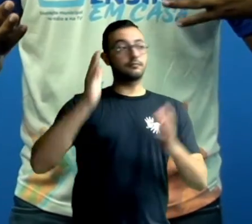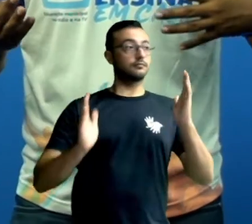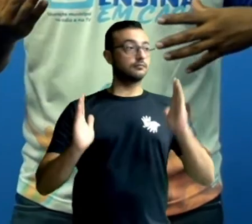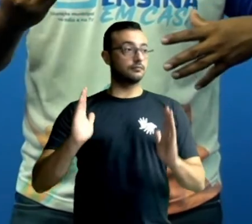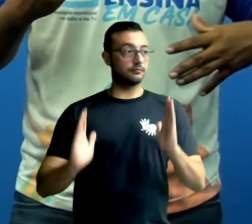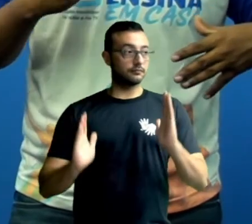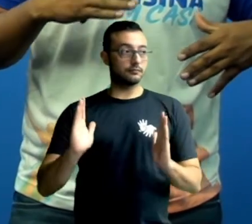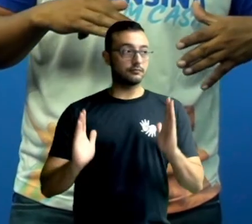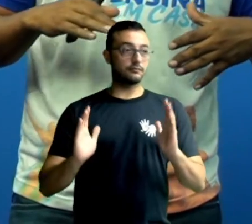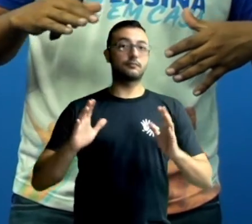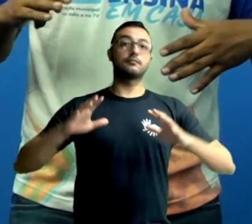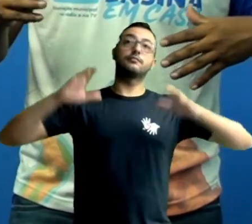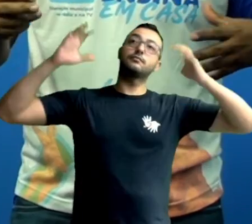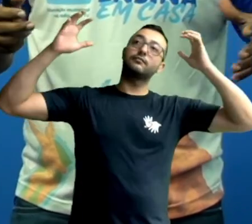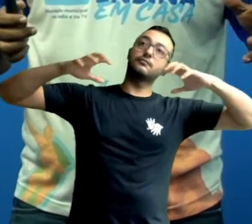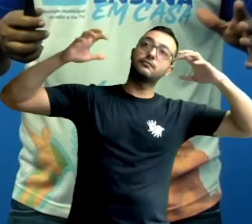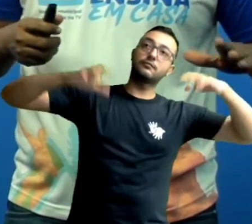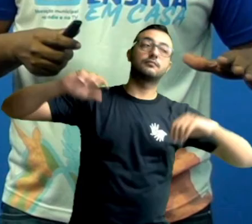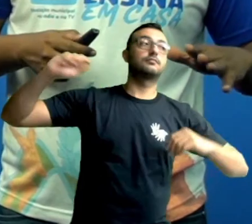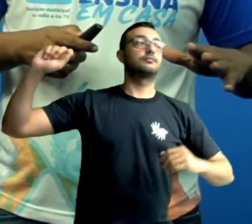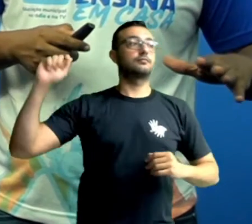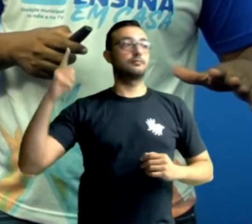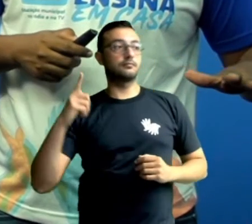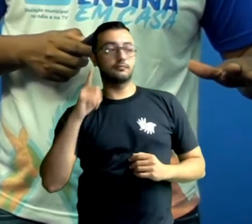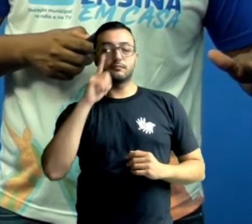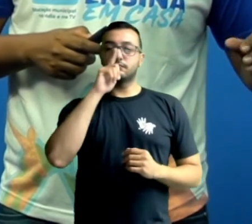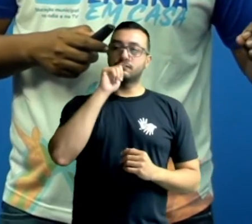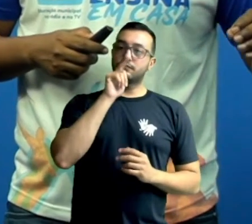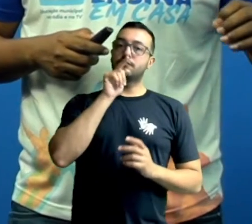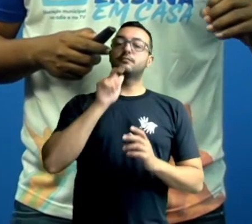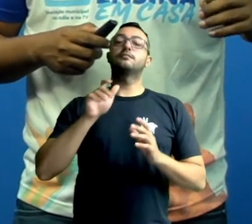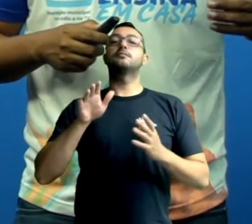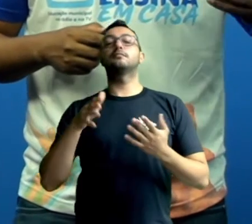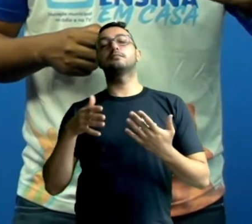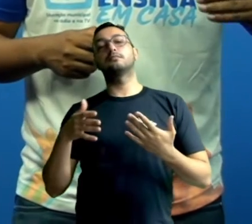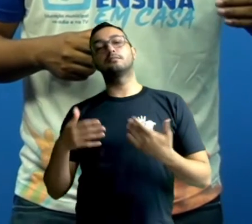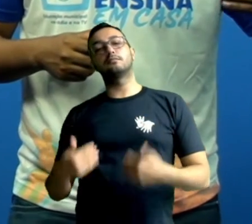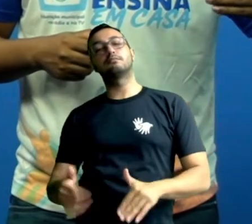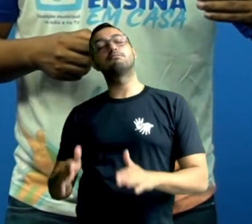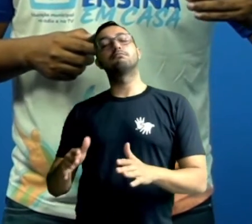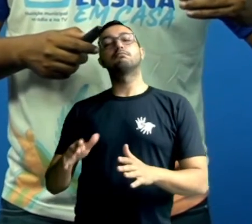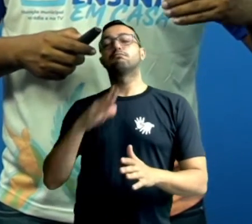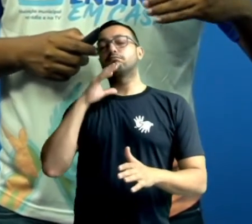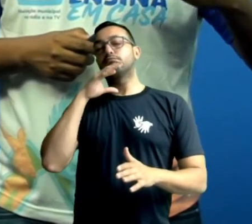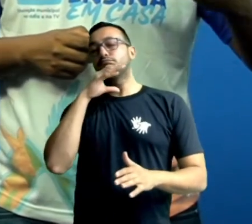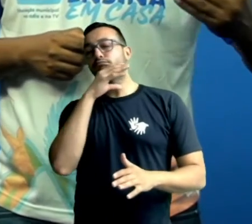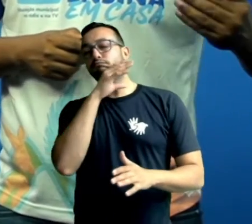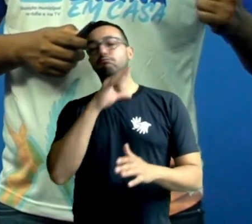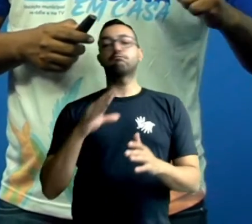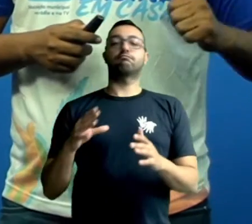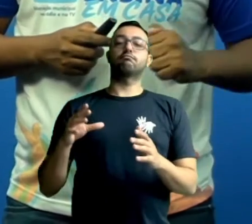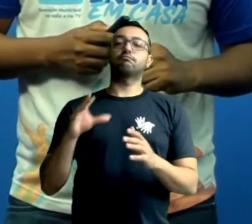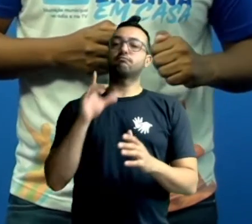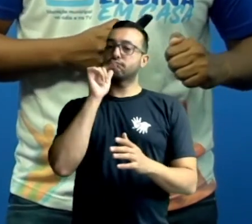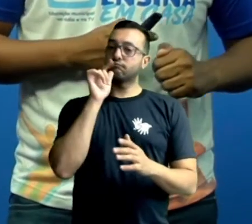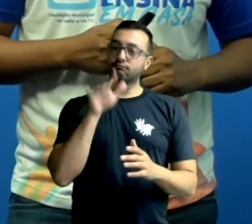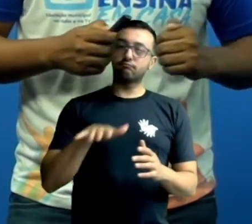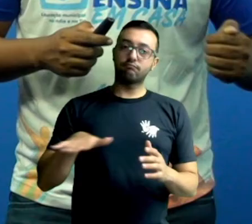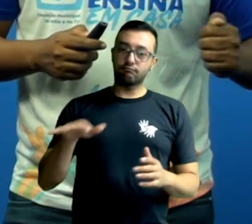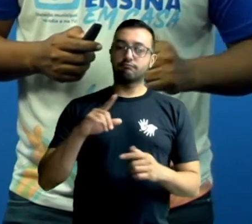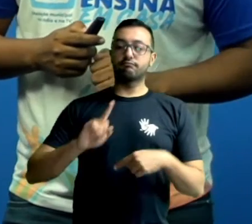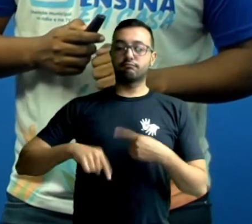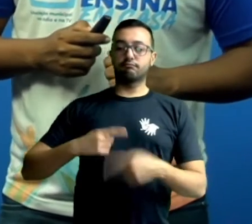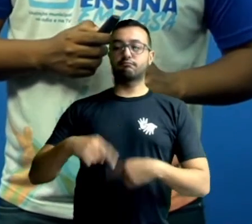período em que chove e faz sol e fica aquela água acumulada, que é o calor e a umidade, é o clima ideal para a